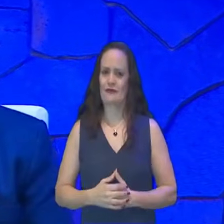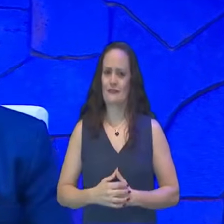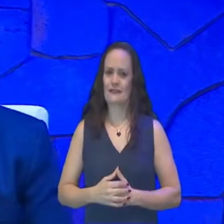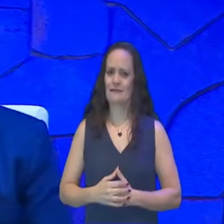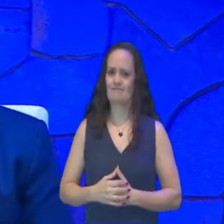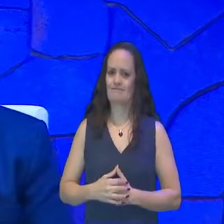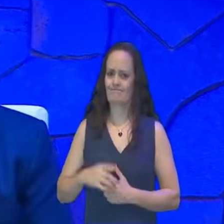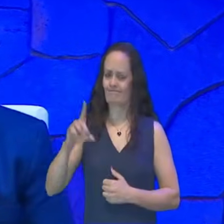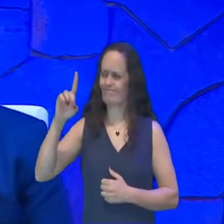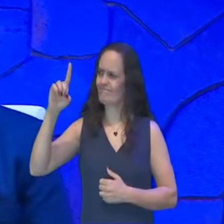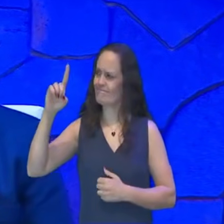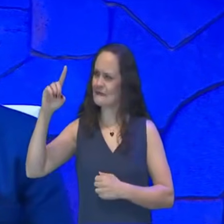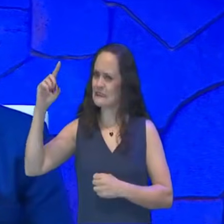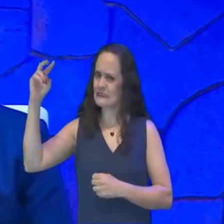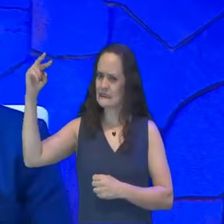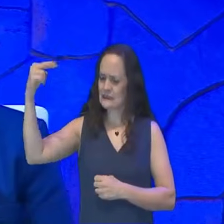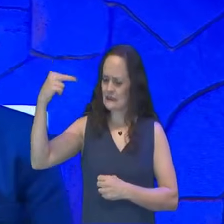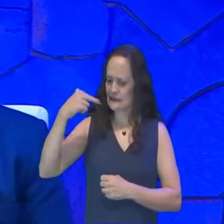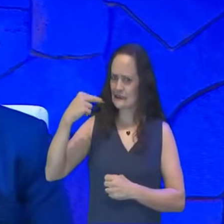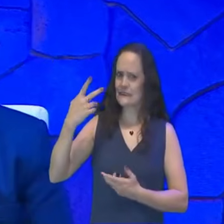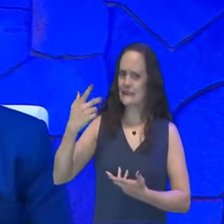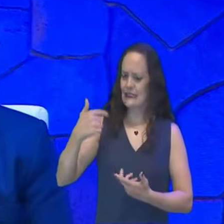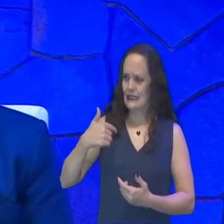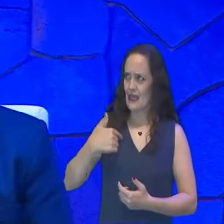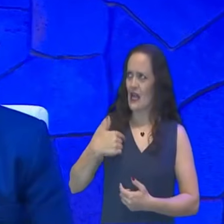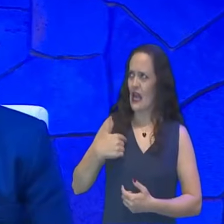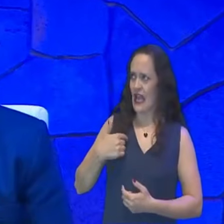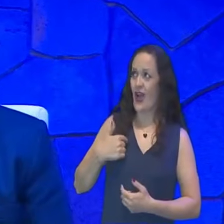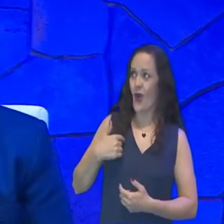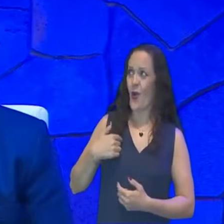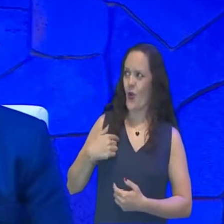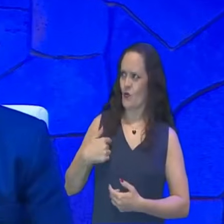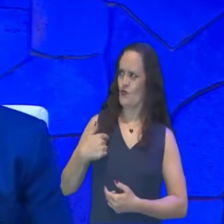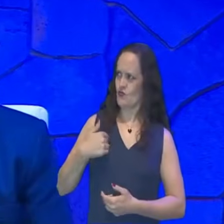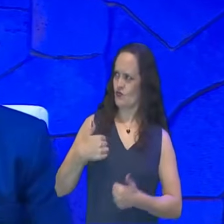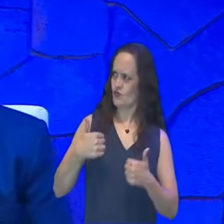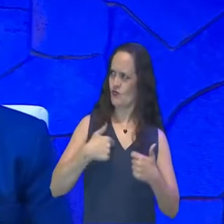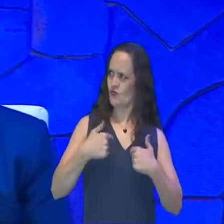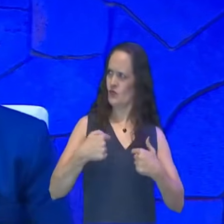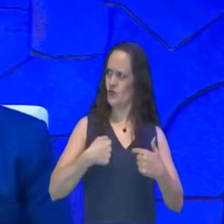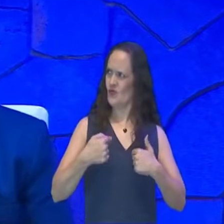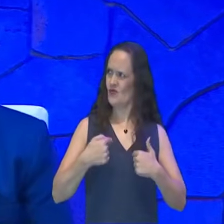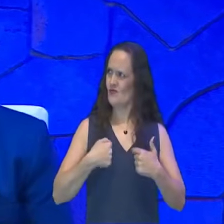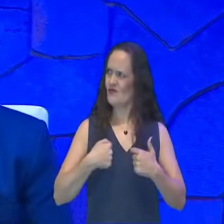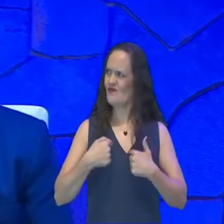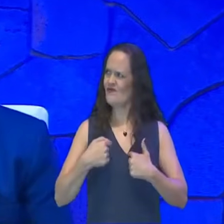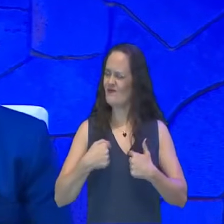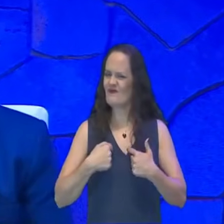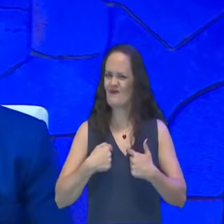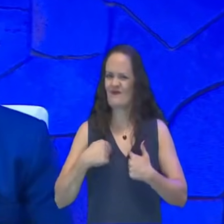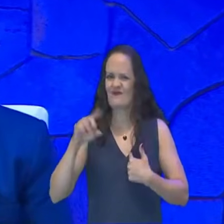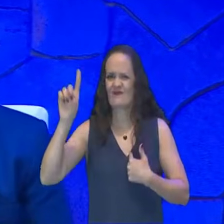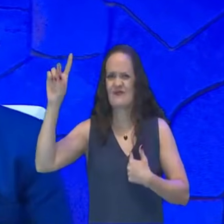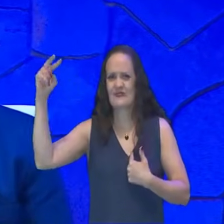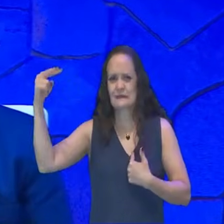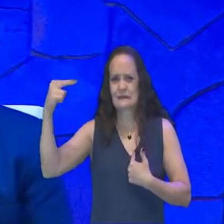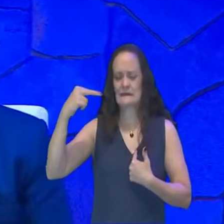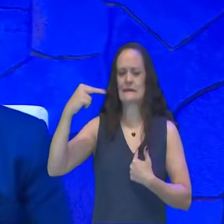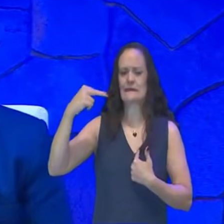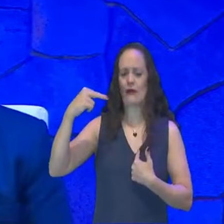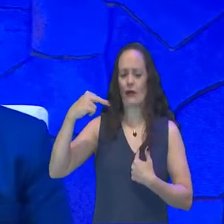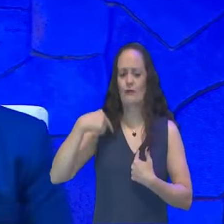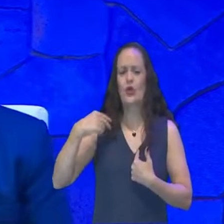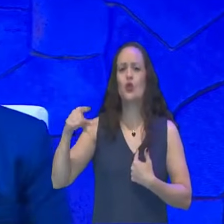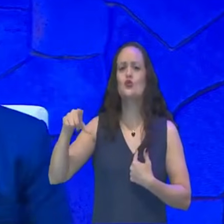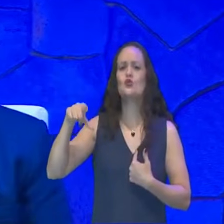confrontando o nosso auto-engano e nos expondo a uma escolha inevitável: